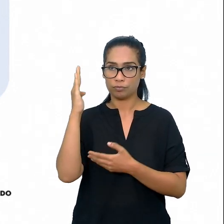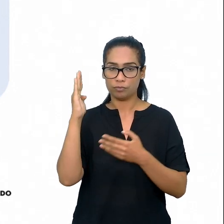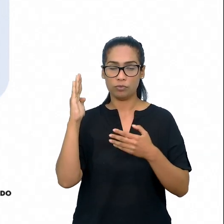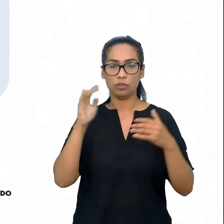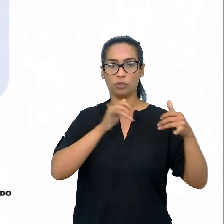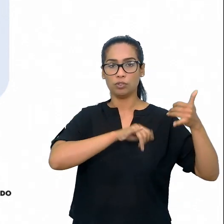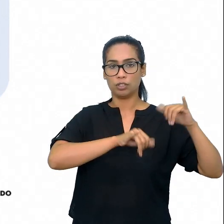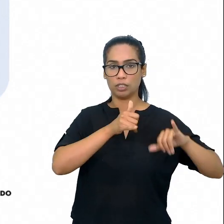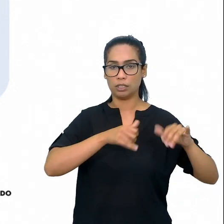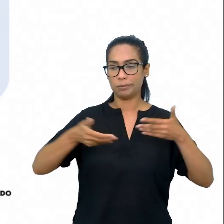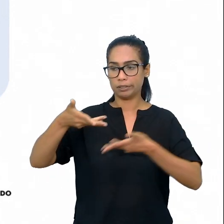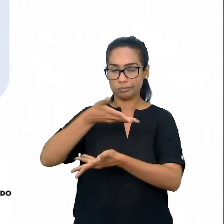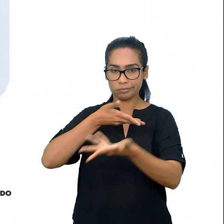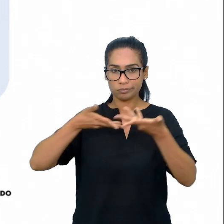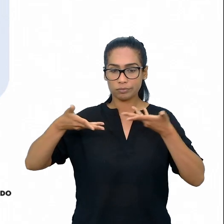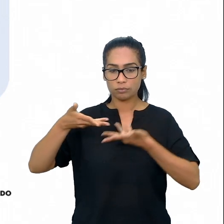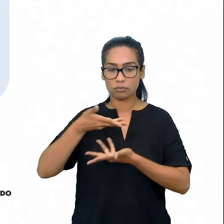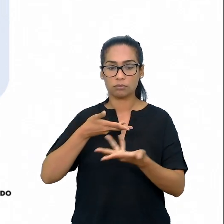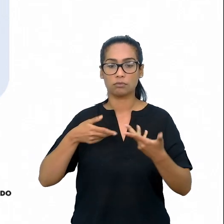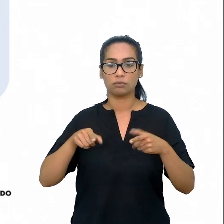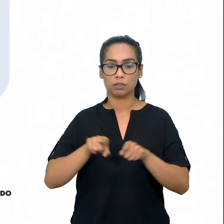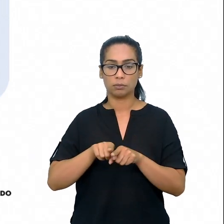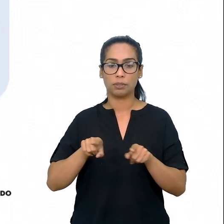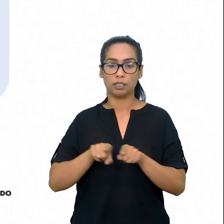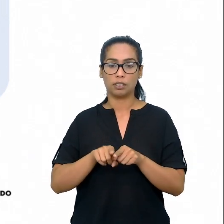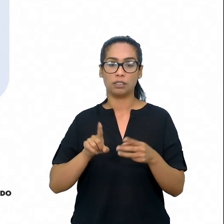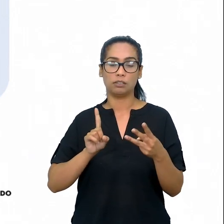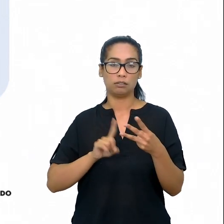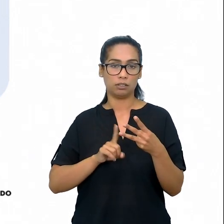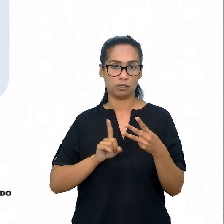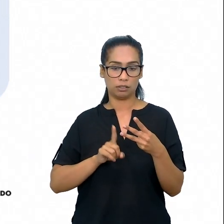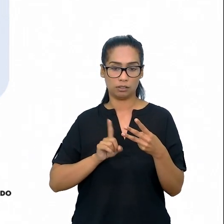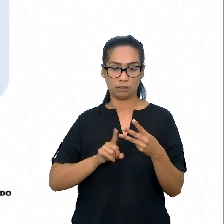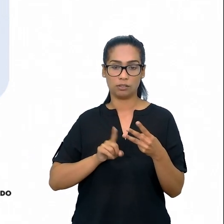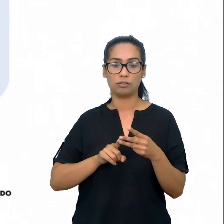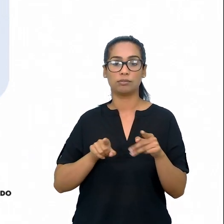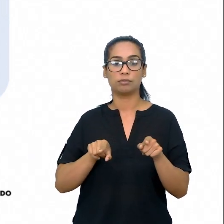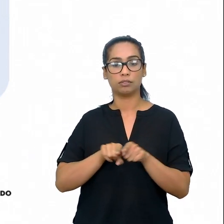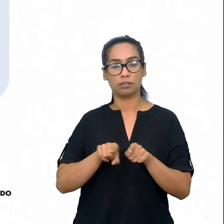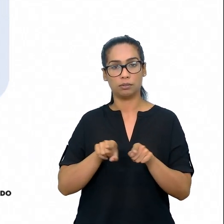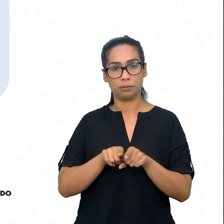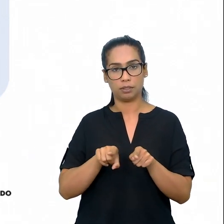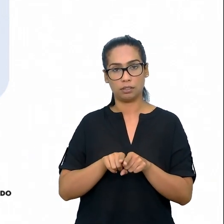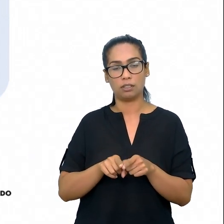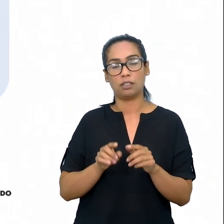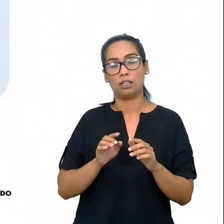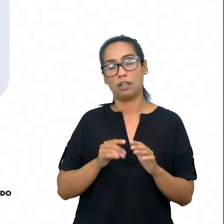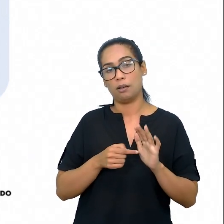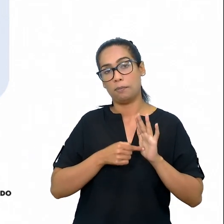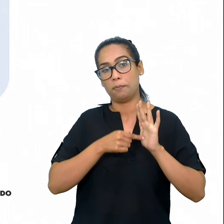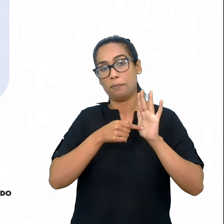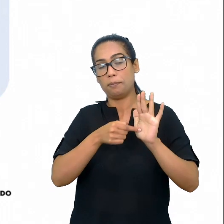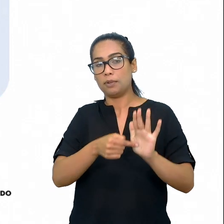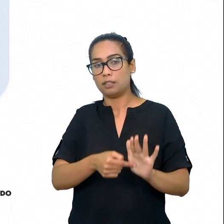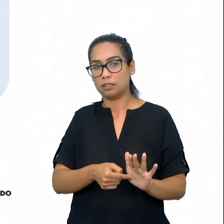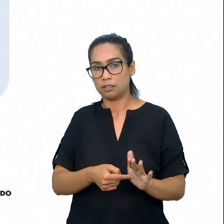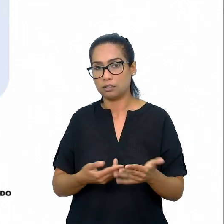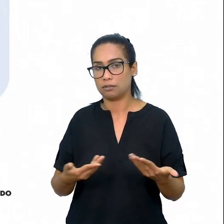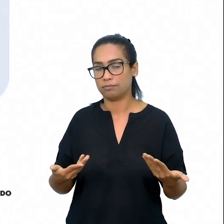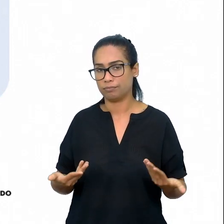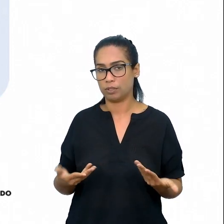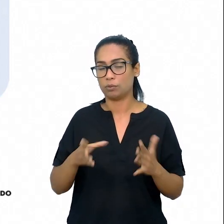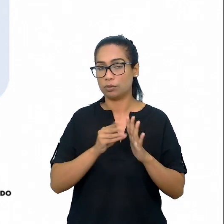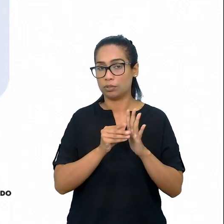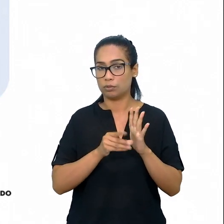química. E, por fim, né, quando estivermos lá no terceiro momento, caminhando para a reta final da nossa pauta de hoje,